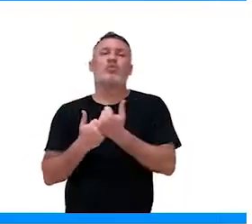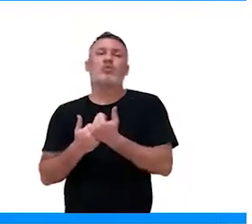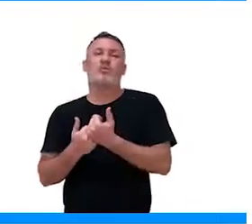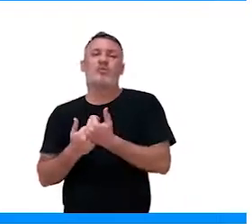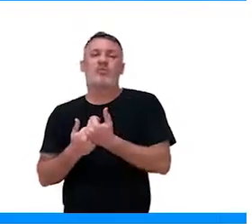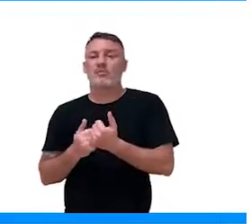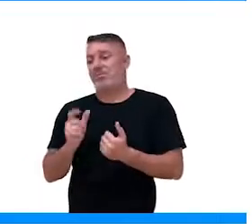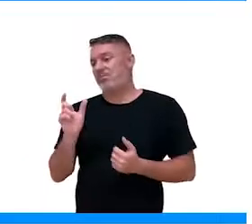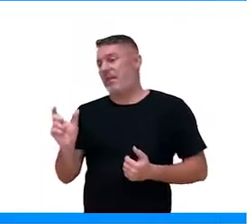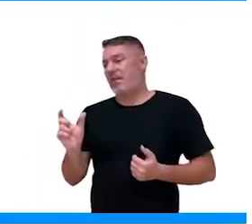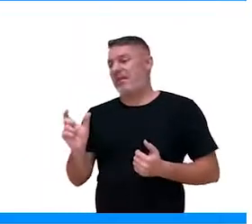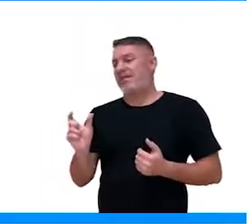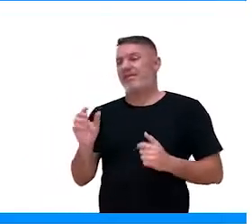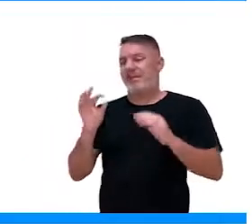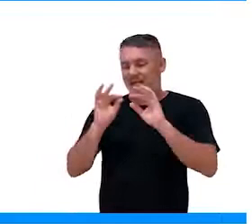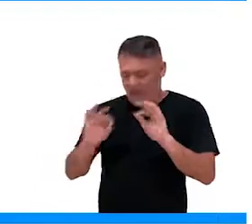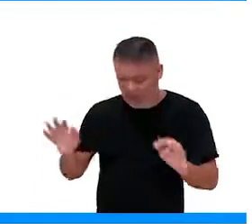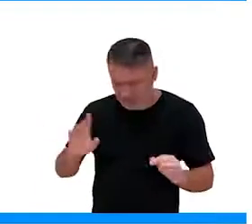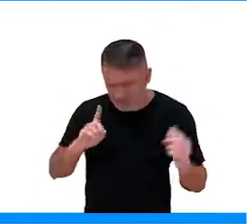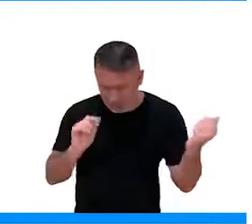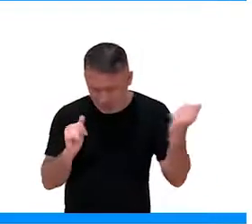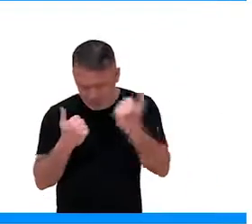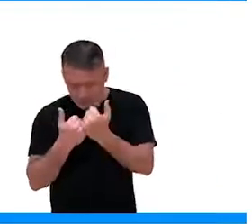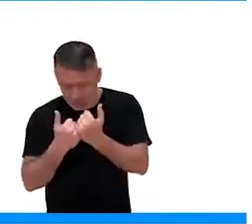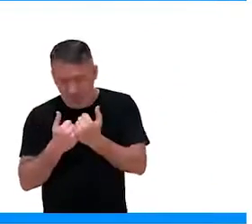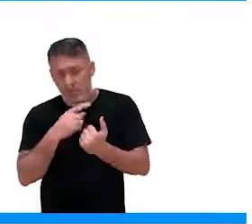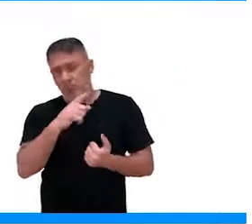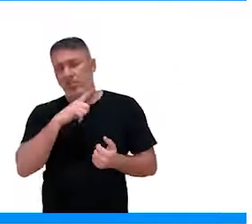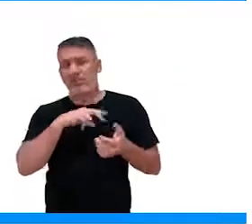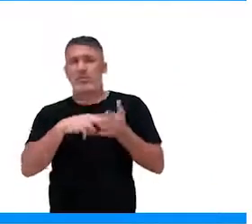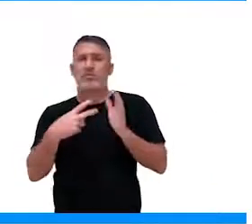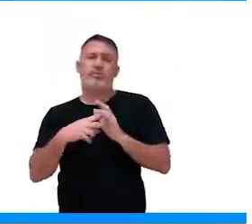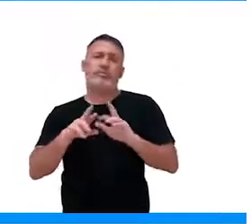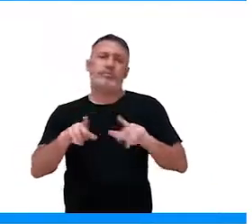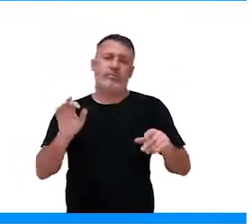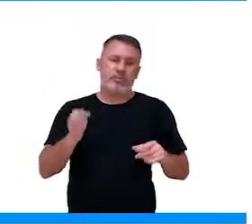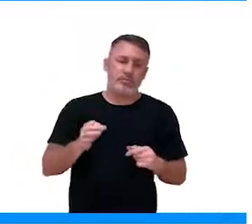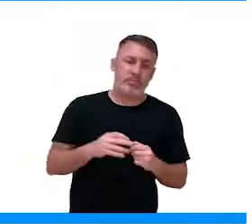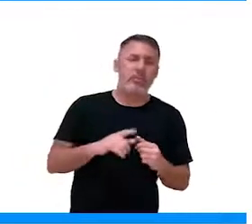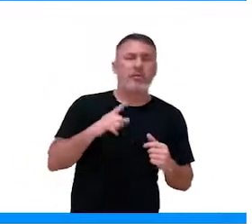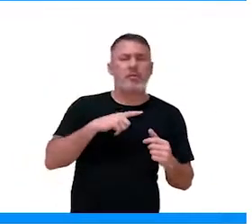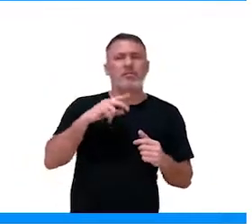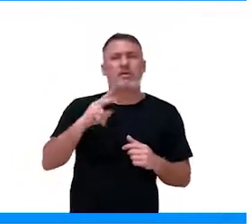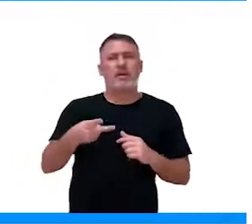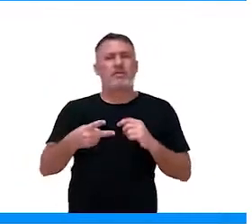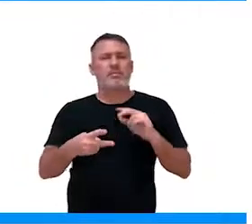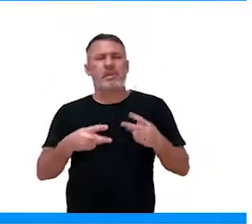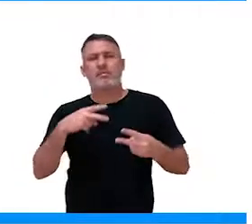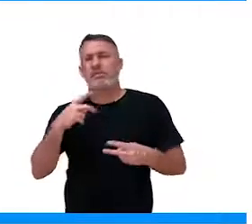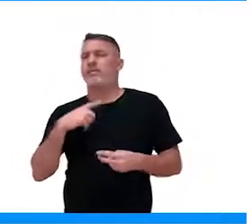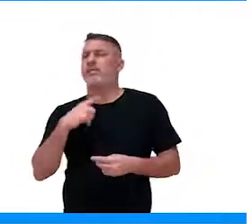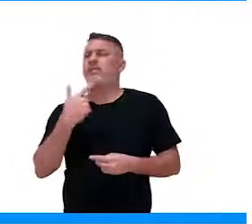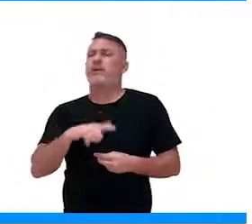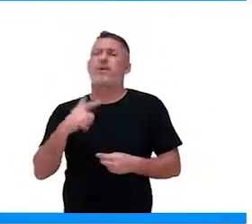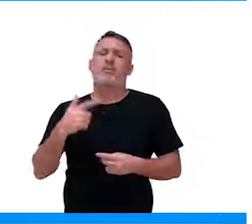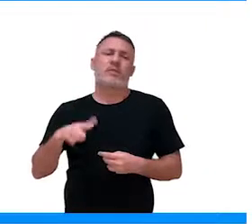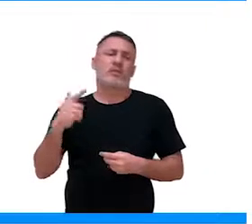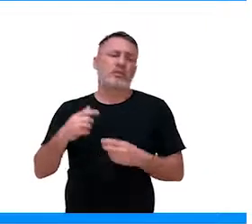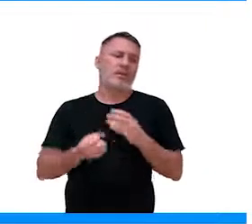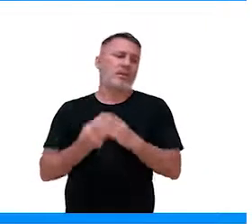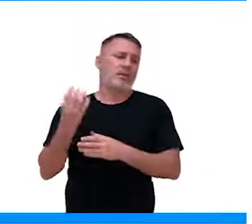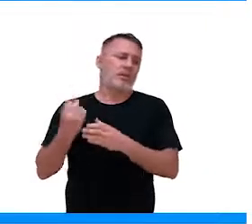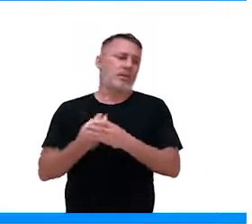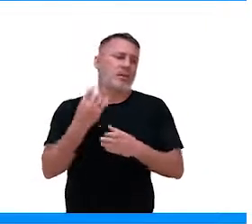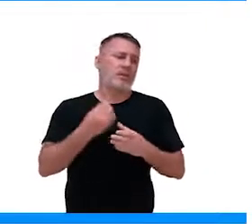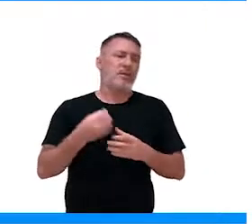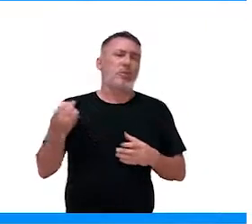língua por uma imagem, por um emoji. E esse emoji tem vários significados. E cada vez mais vão nascendo novos